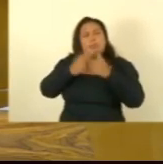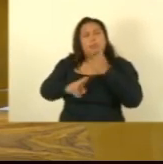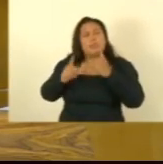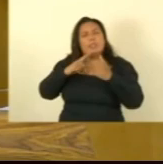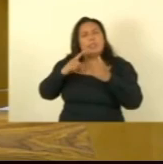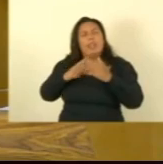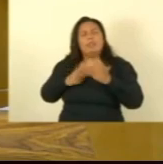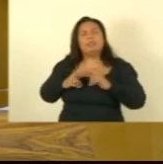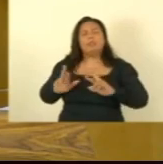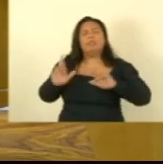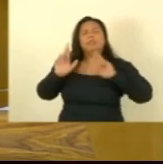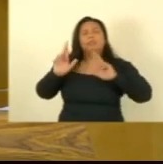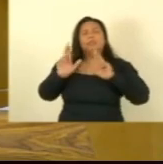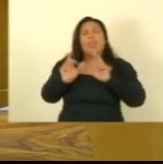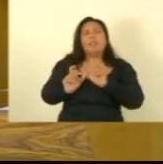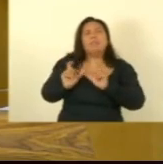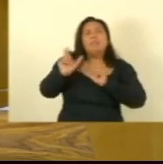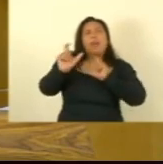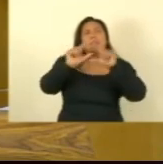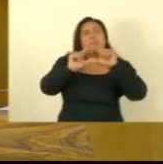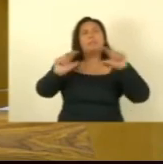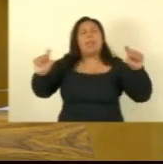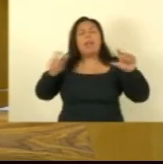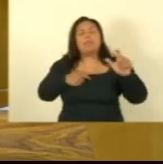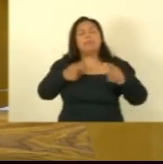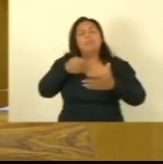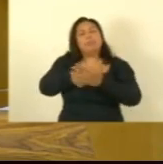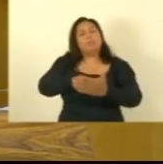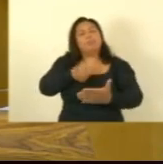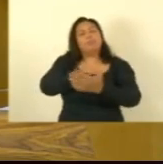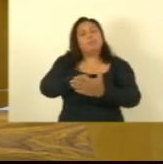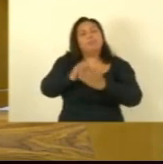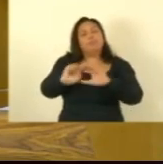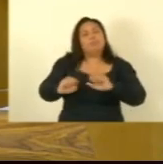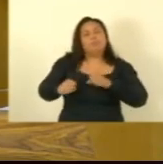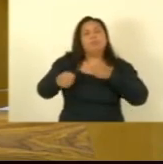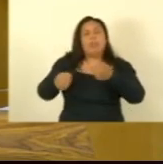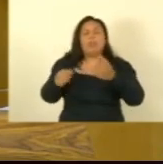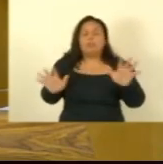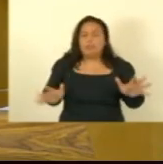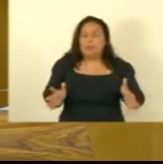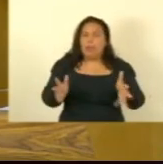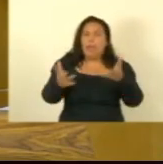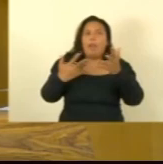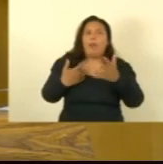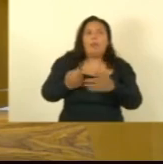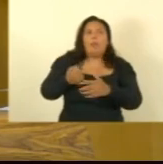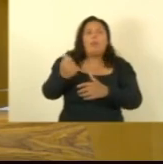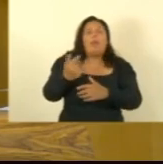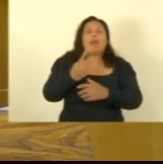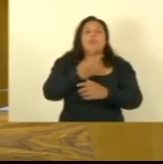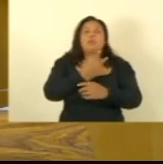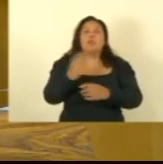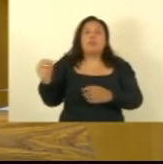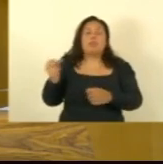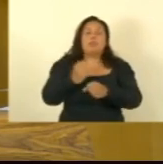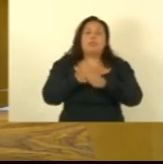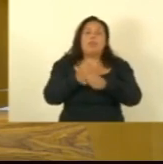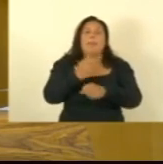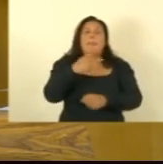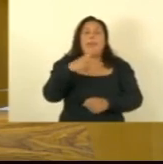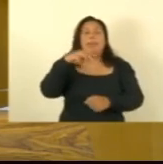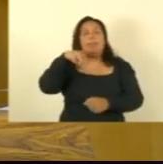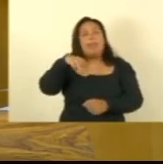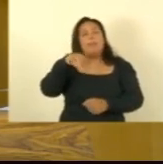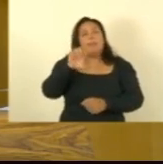doce expressão sobre persistência que tenho em enaltecer a quase bicentenária PMS.